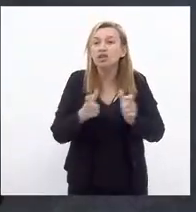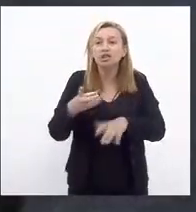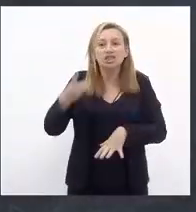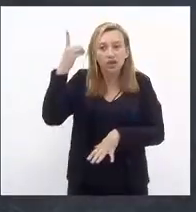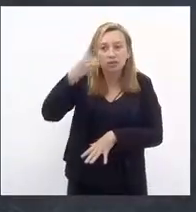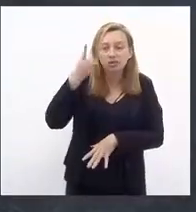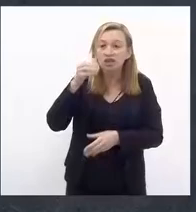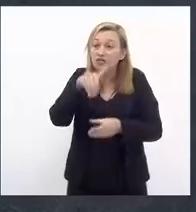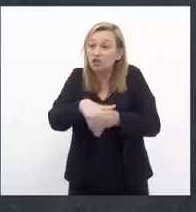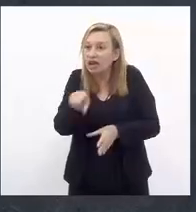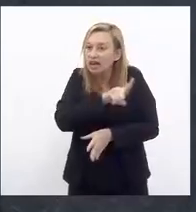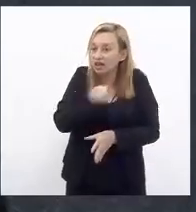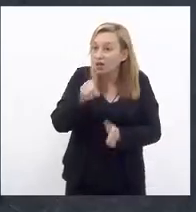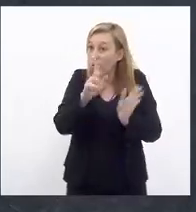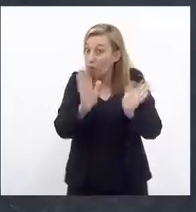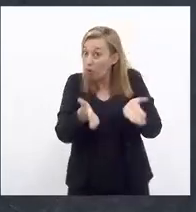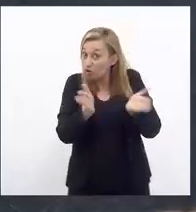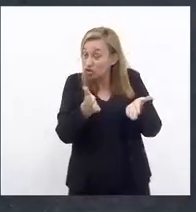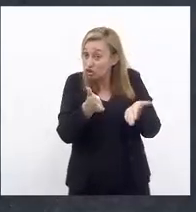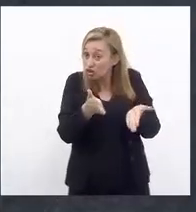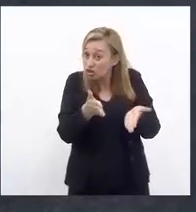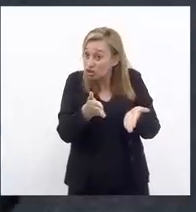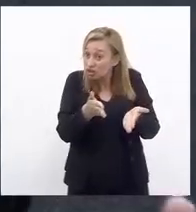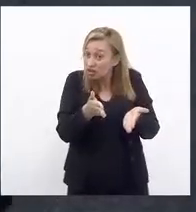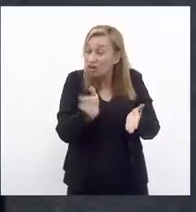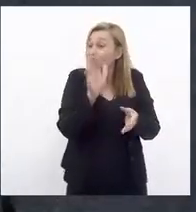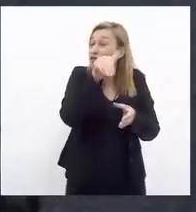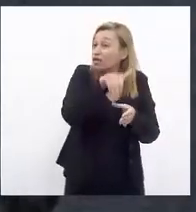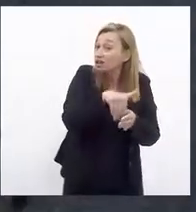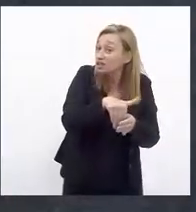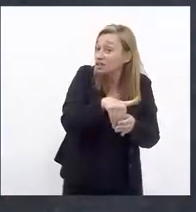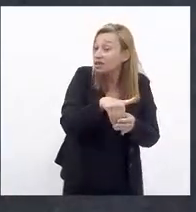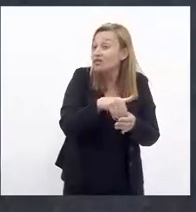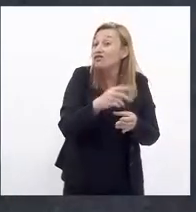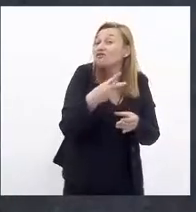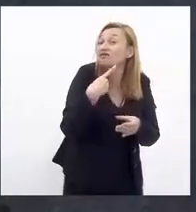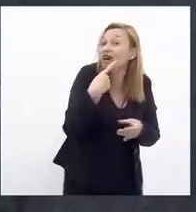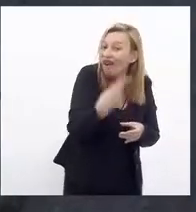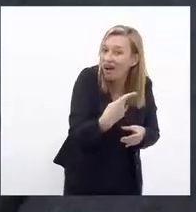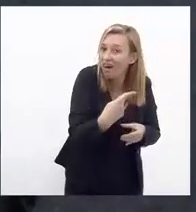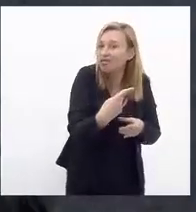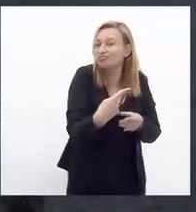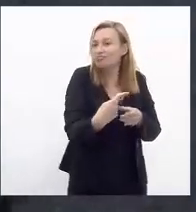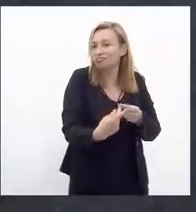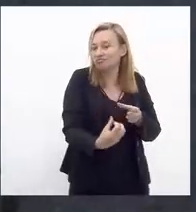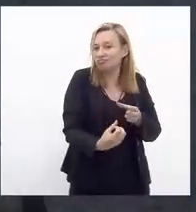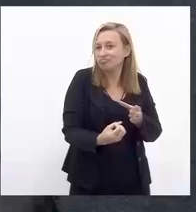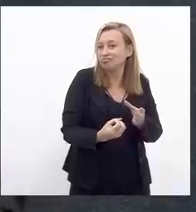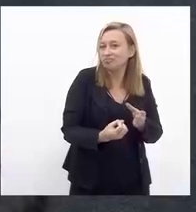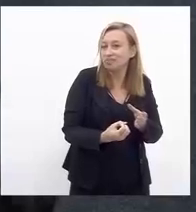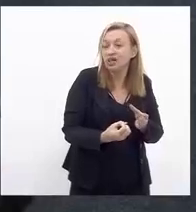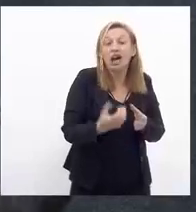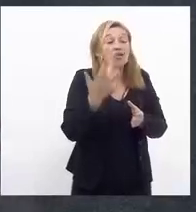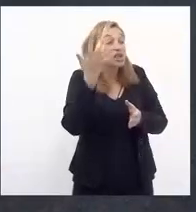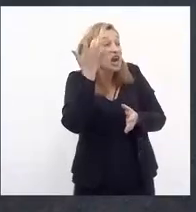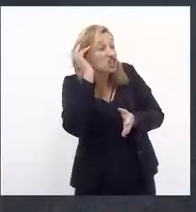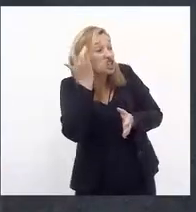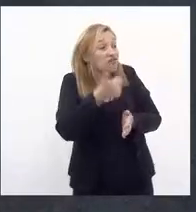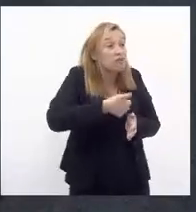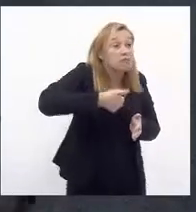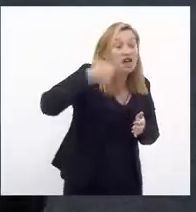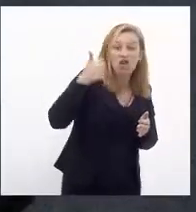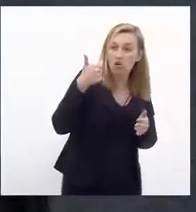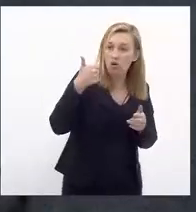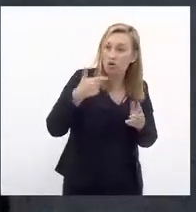deputados que votaram não hoje aqui botar o seu esclarecer o que eles achavam de